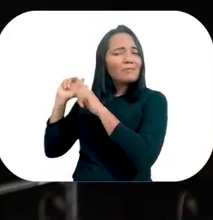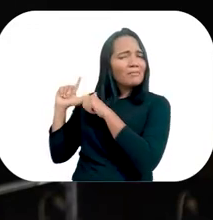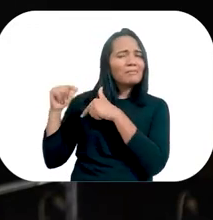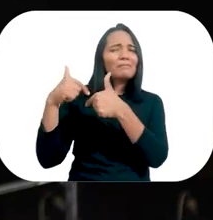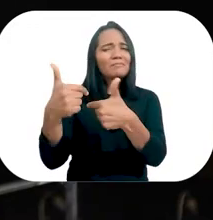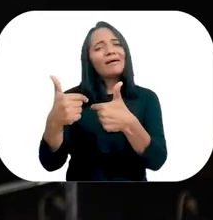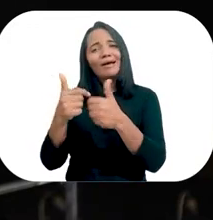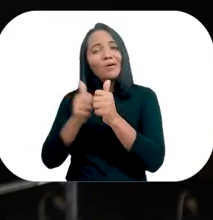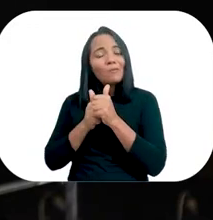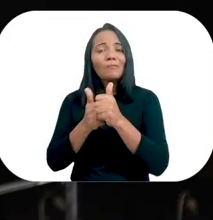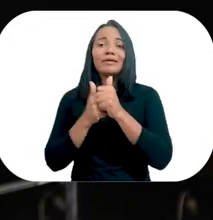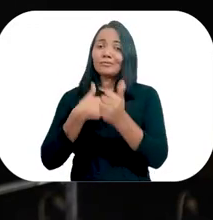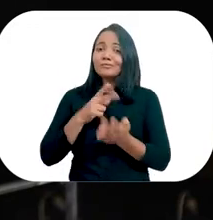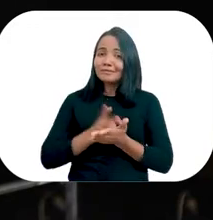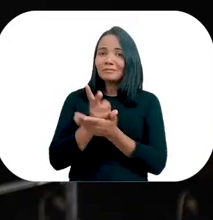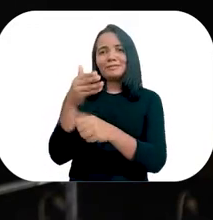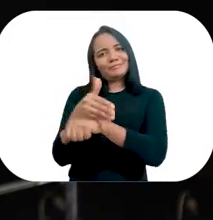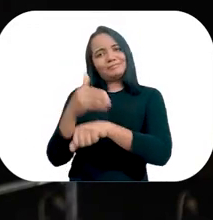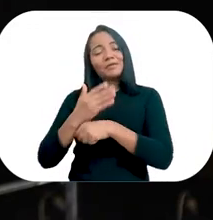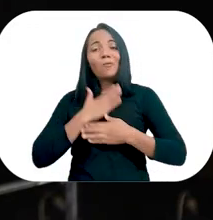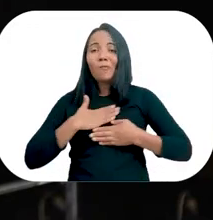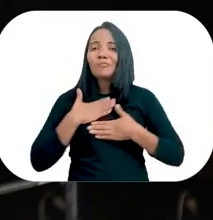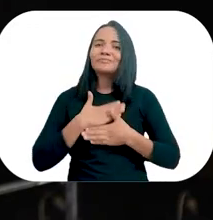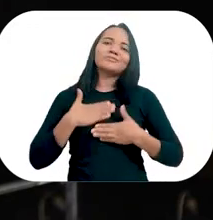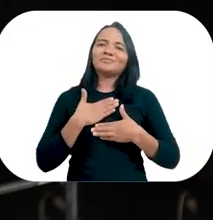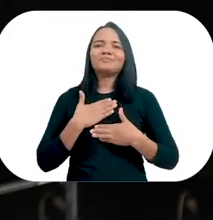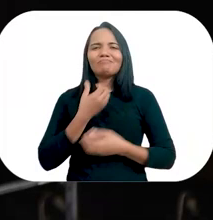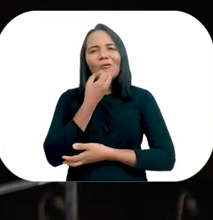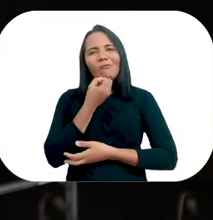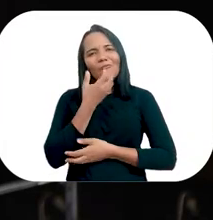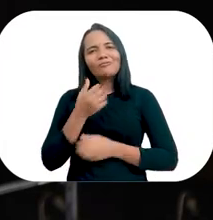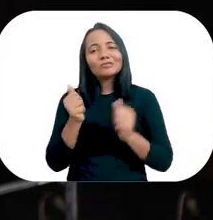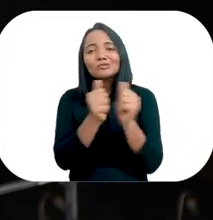entranhadas nisso, e eu sempre participei disso e sempre gostei de estar